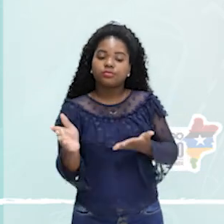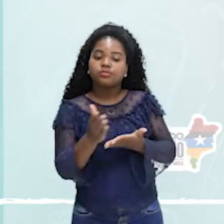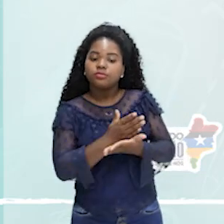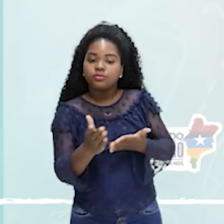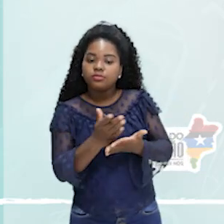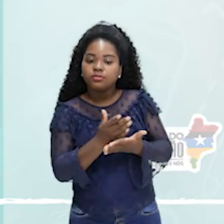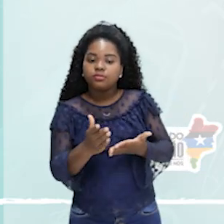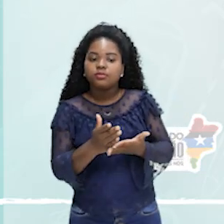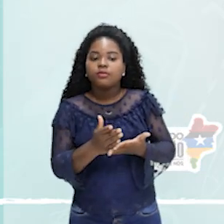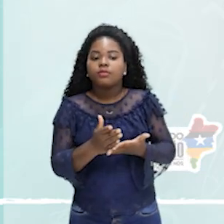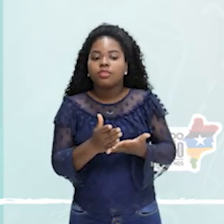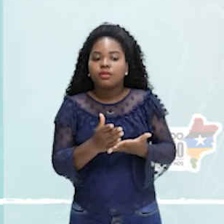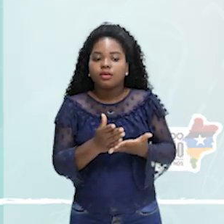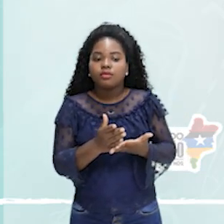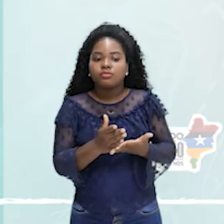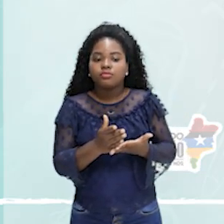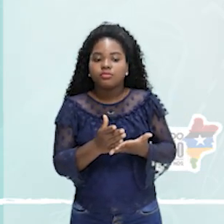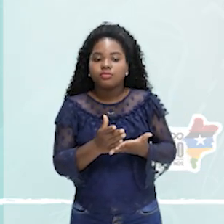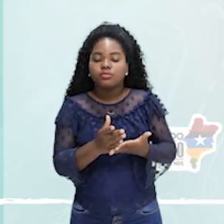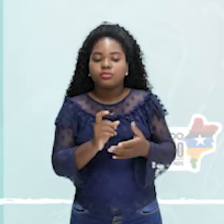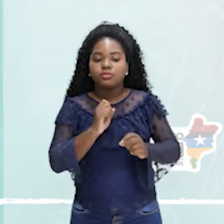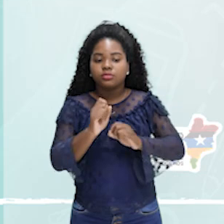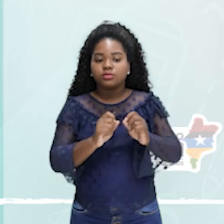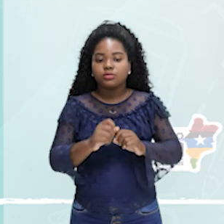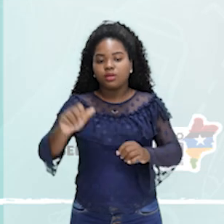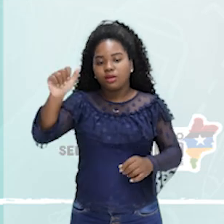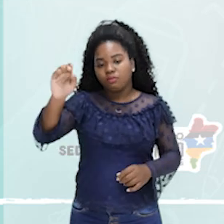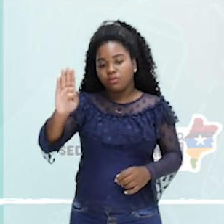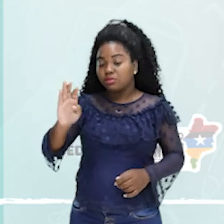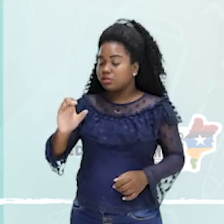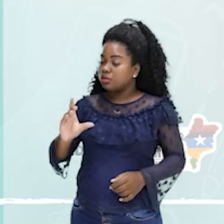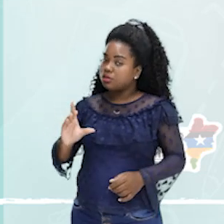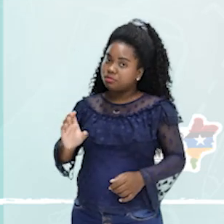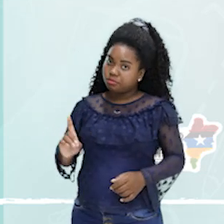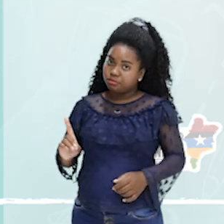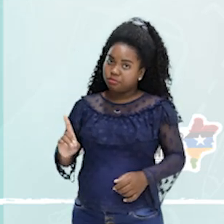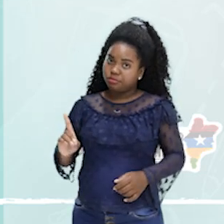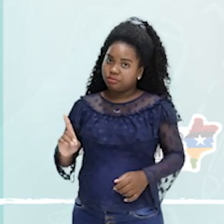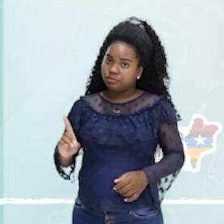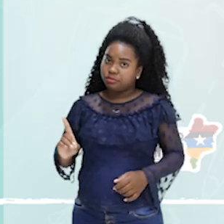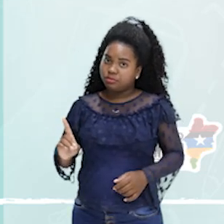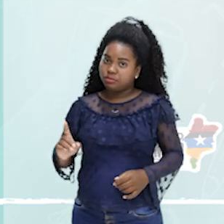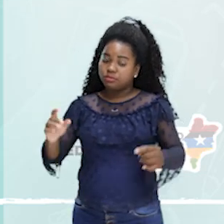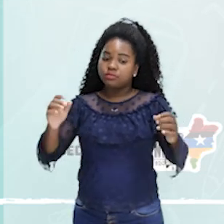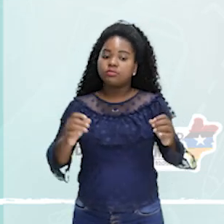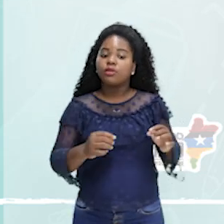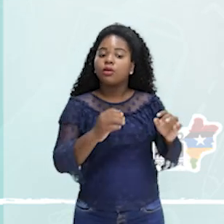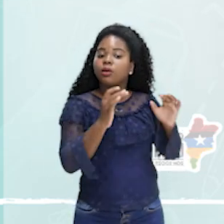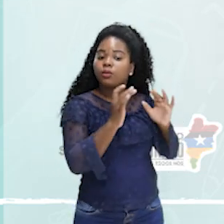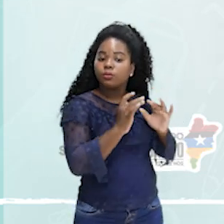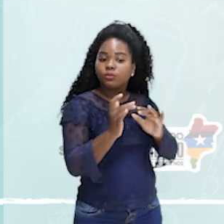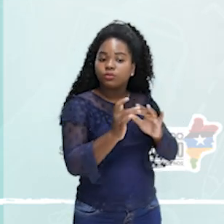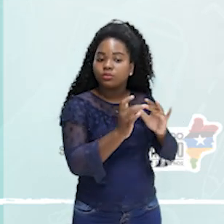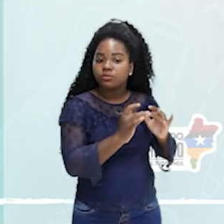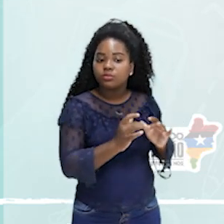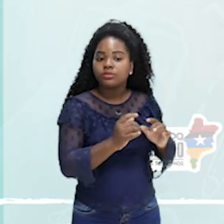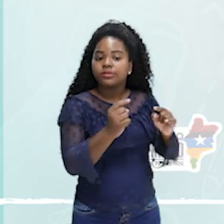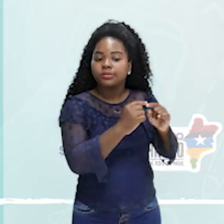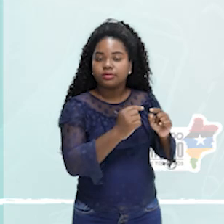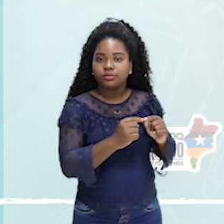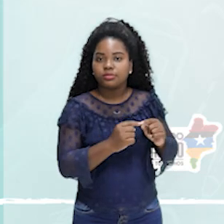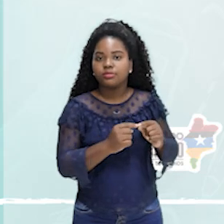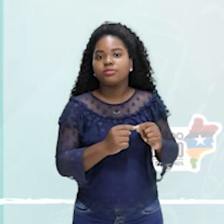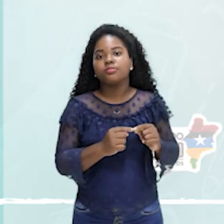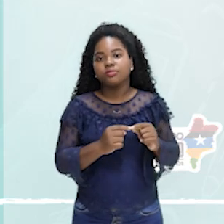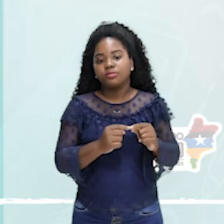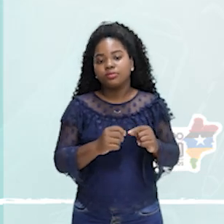coisa a ver com a alternativa que está sugerindo para você marcar. Lembre-se que as alternativas vão te induzir